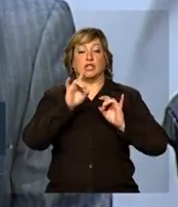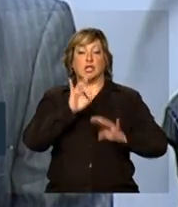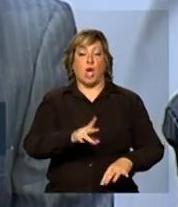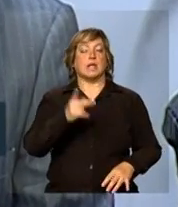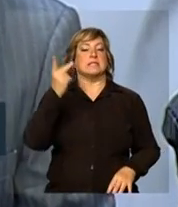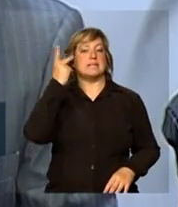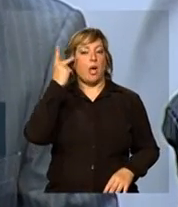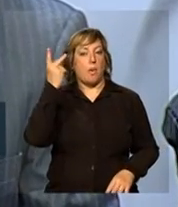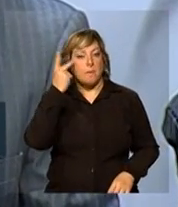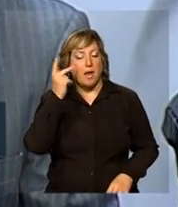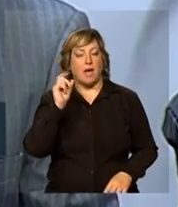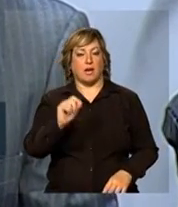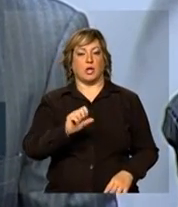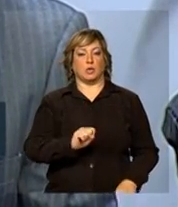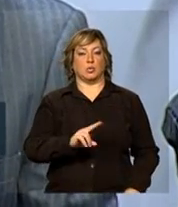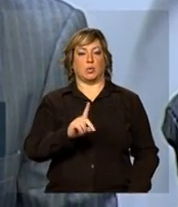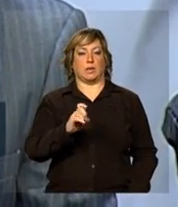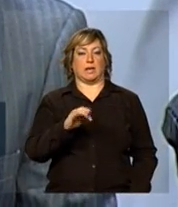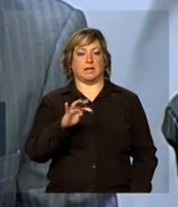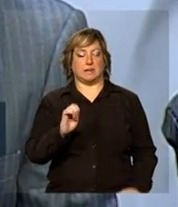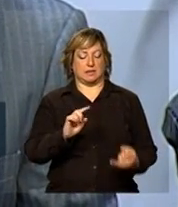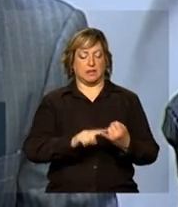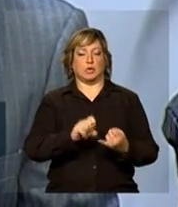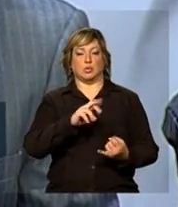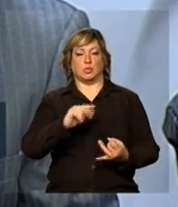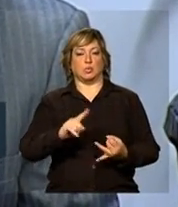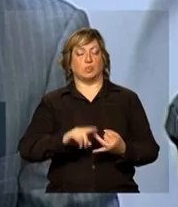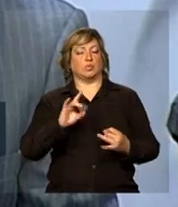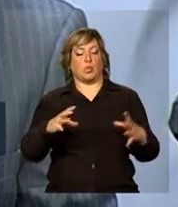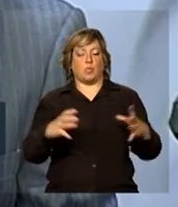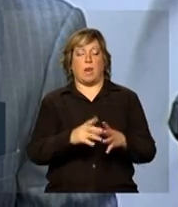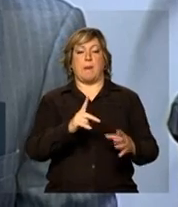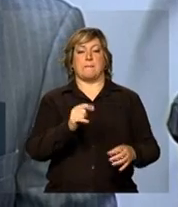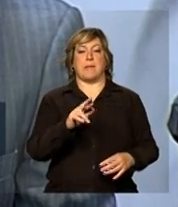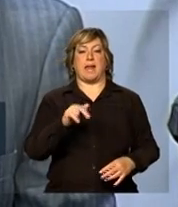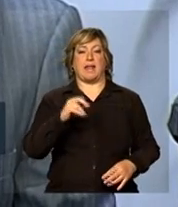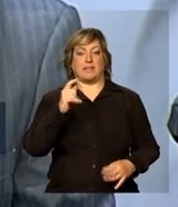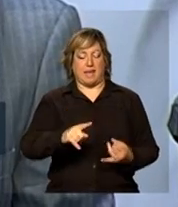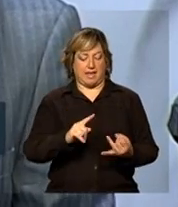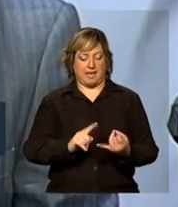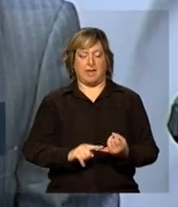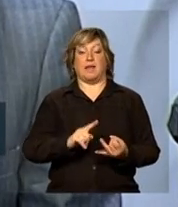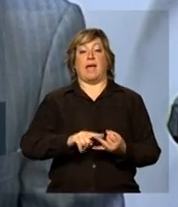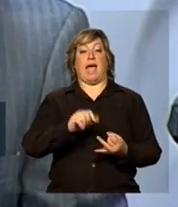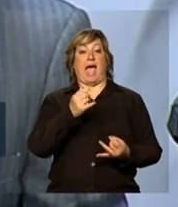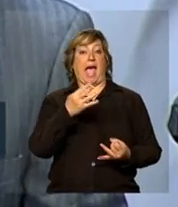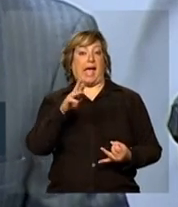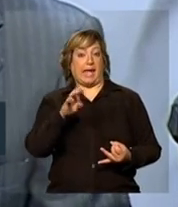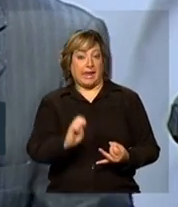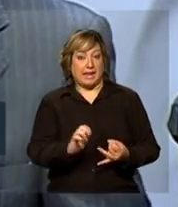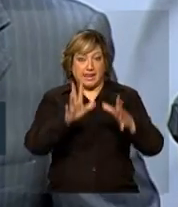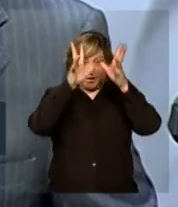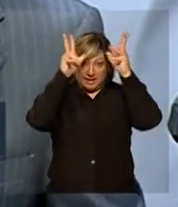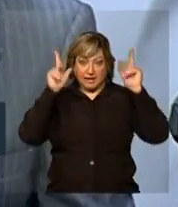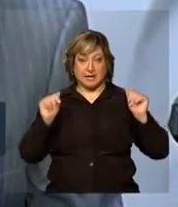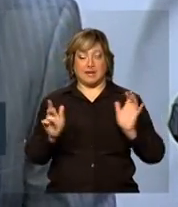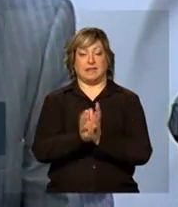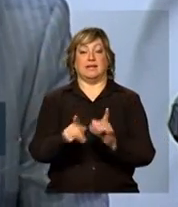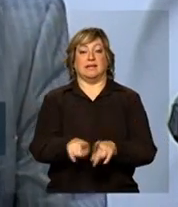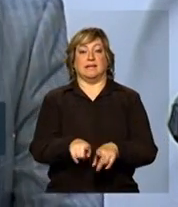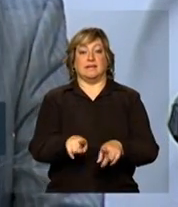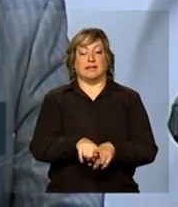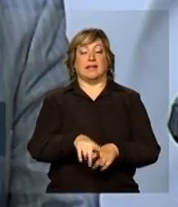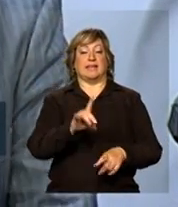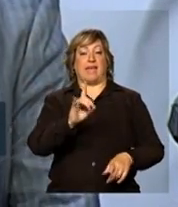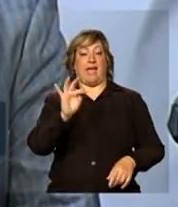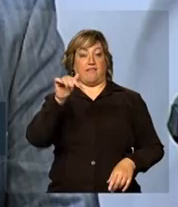São Paulo, só do eixo Sudeste e Sul. Então, o estado do Paraná, o estado do Acre, o estado do Espírito Santo, o DF aqui, além